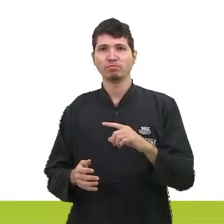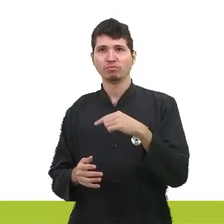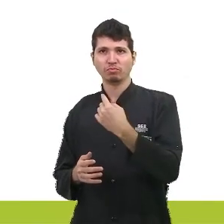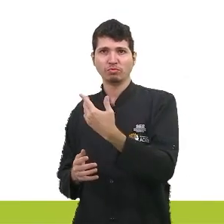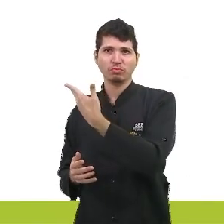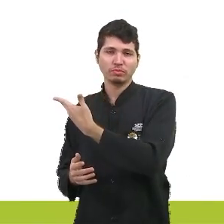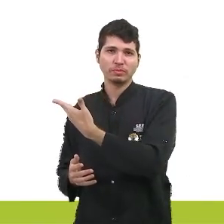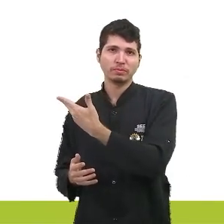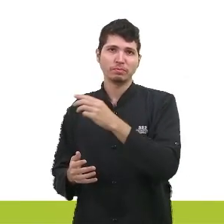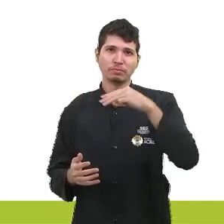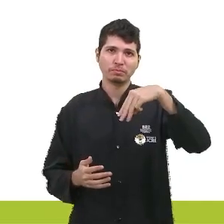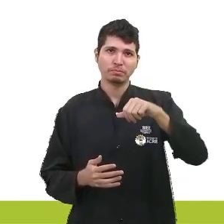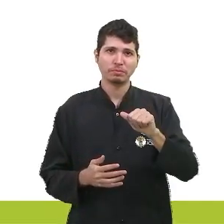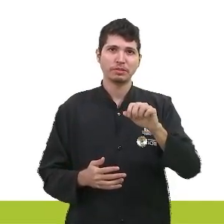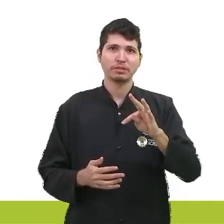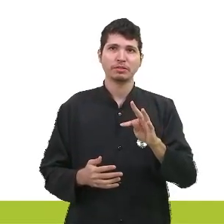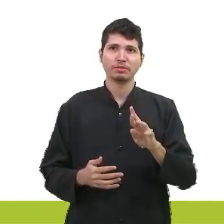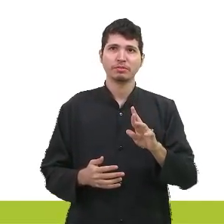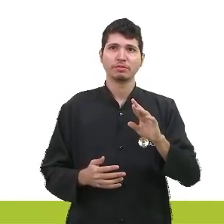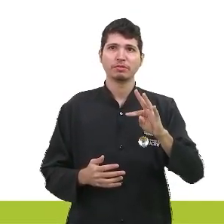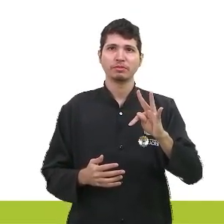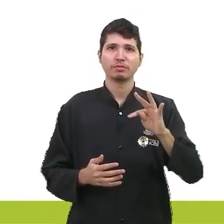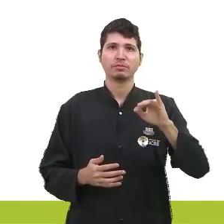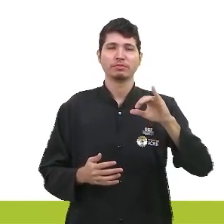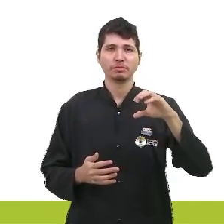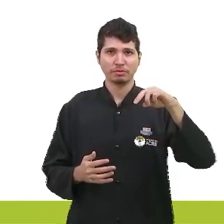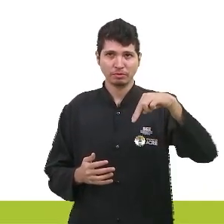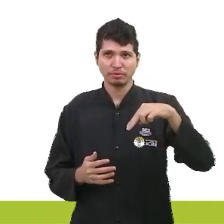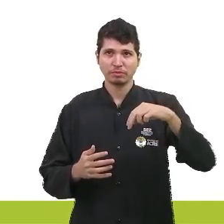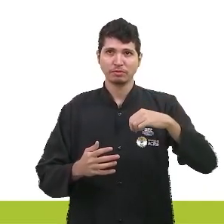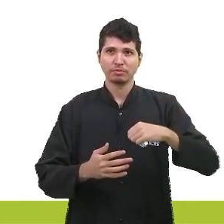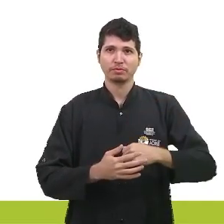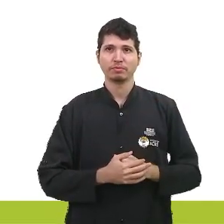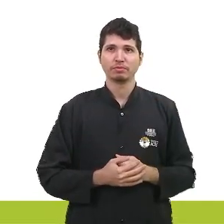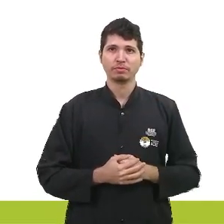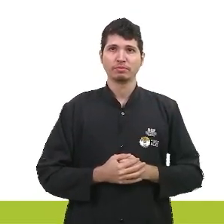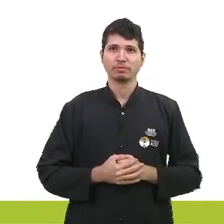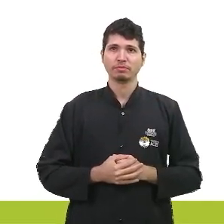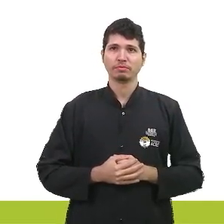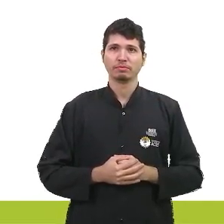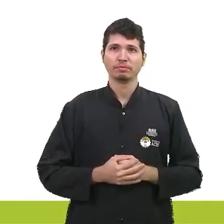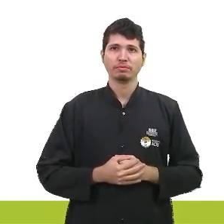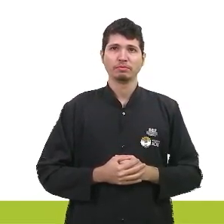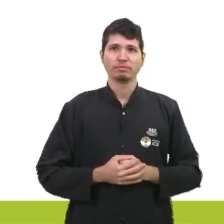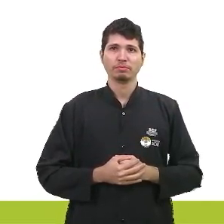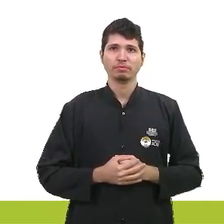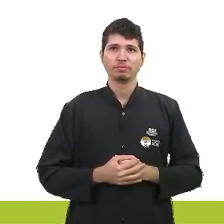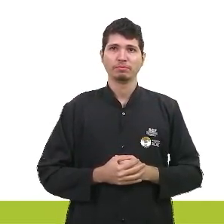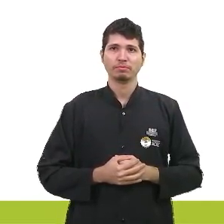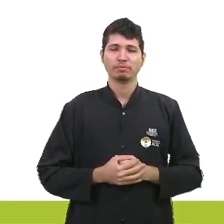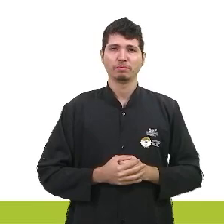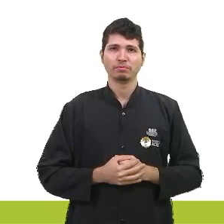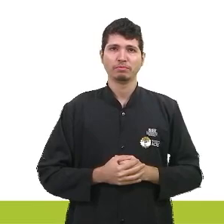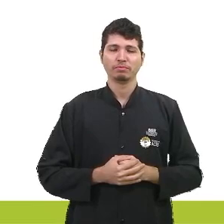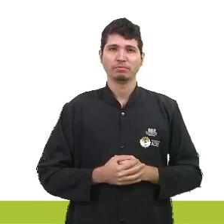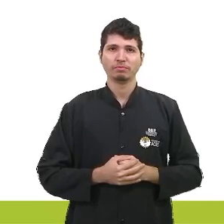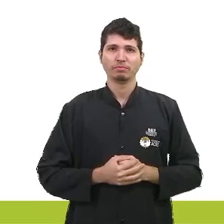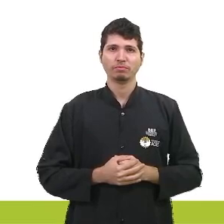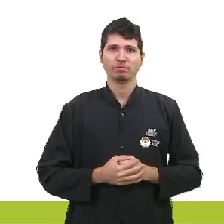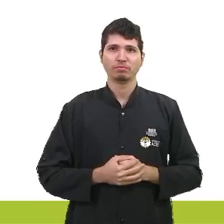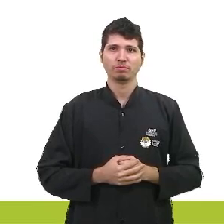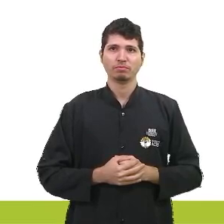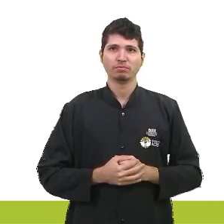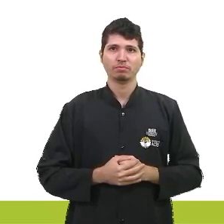é um ser aí um ser lançado ao mundo e aquele